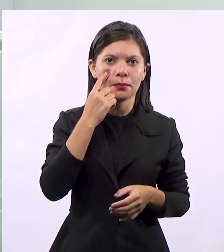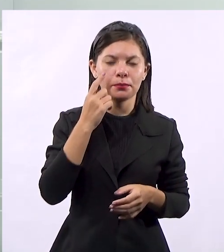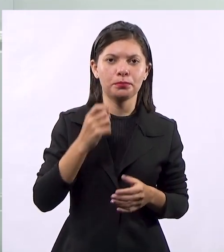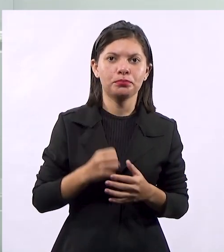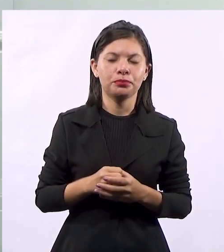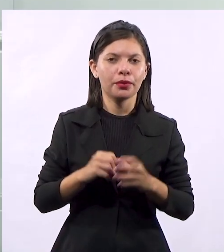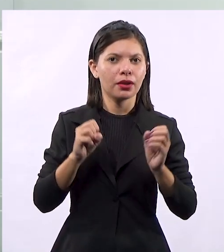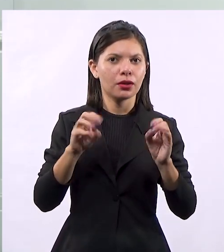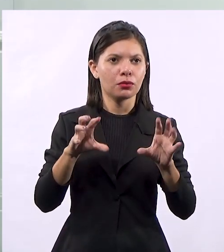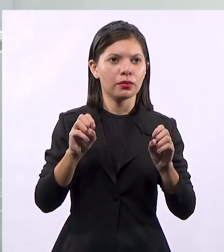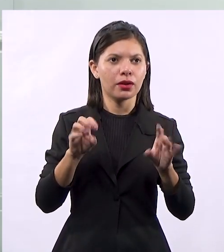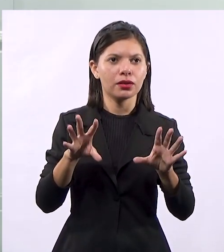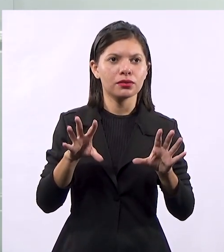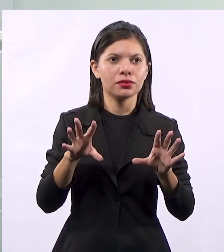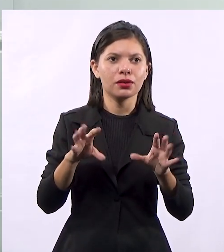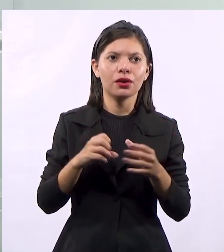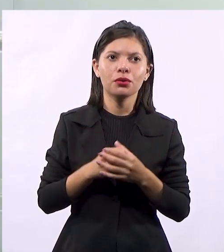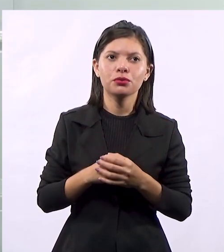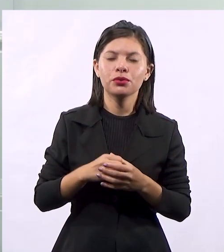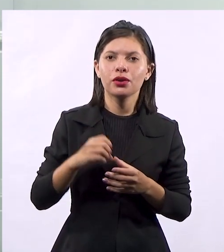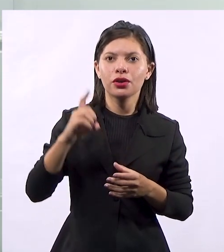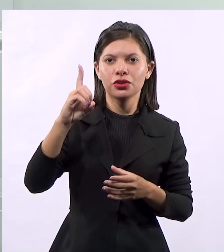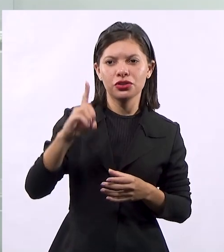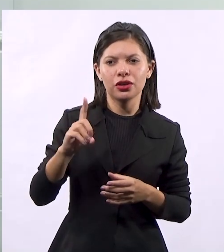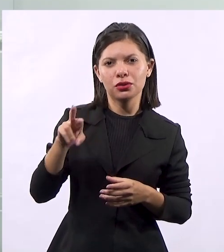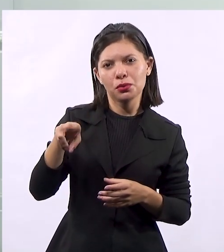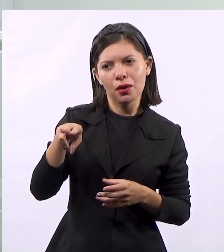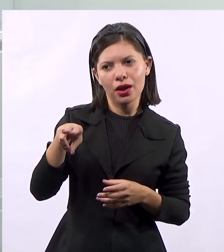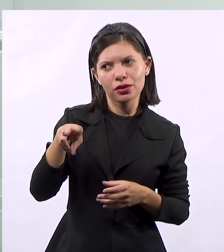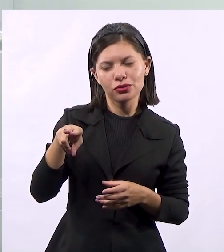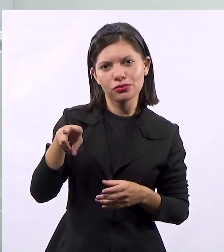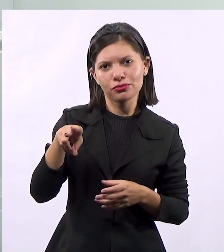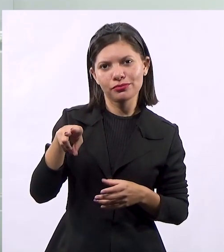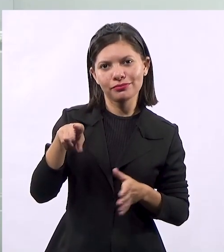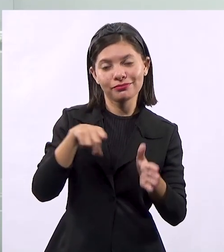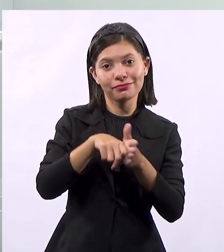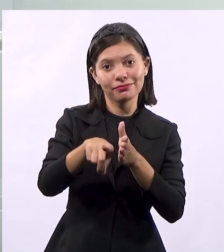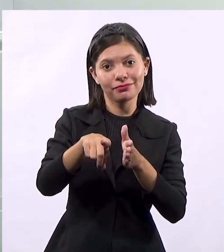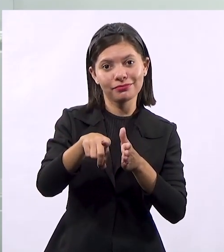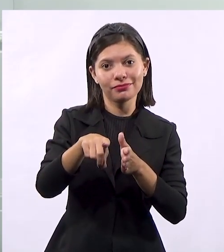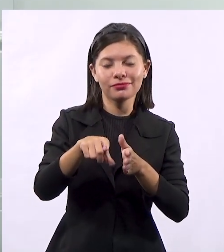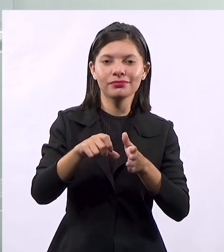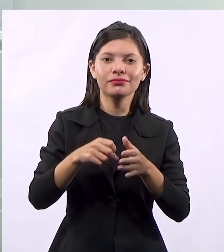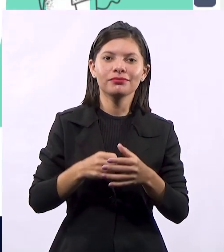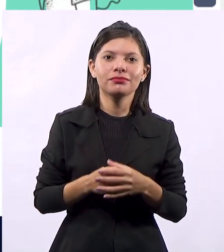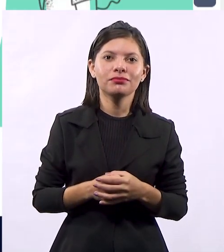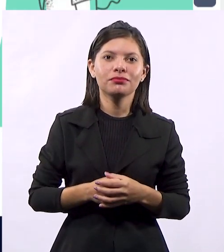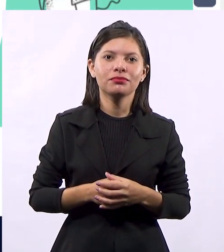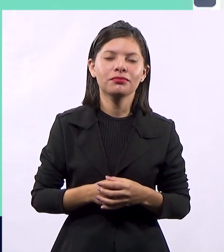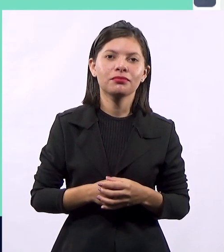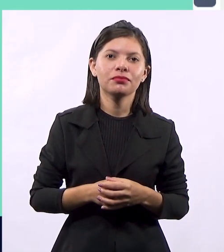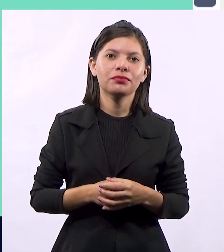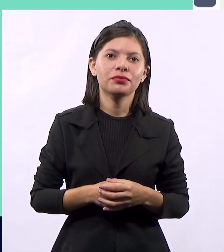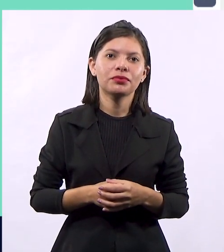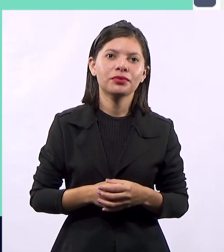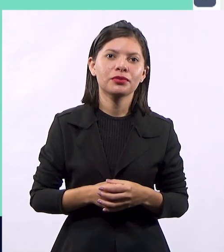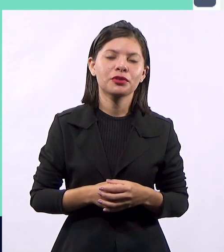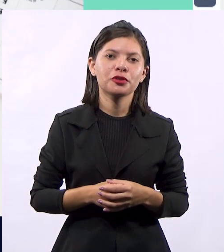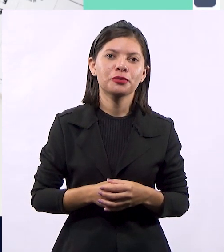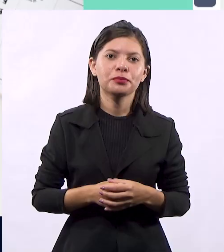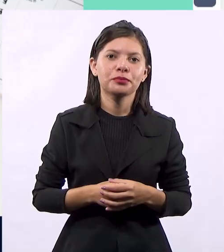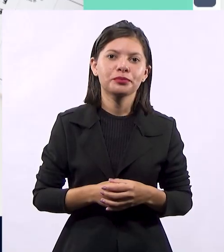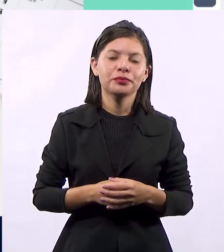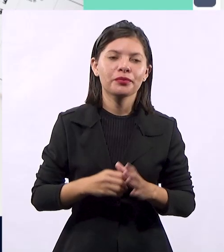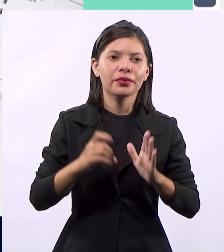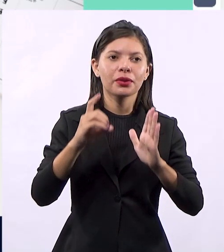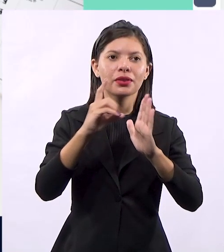gestão governamental que permitam esses direitos serem garantidos. E é por isso que a gente vai ver essa relação